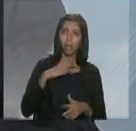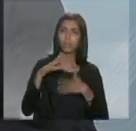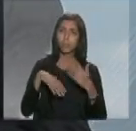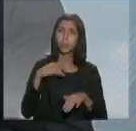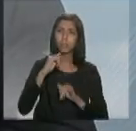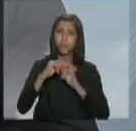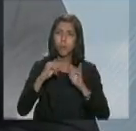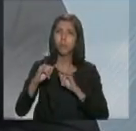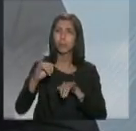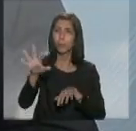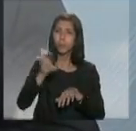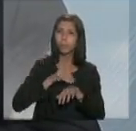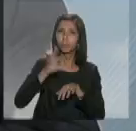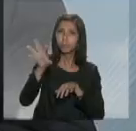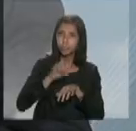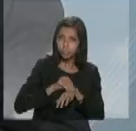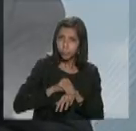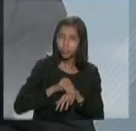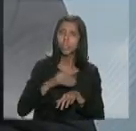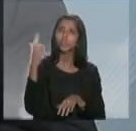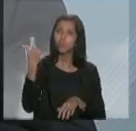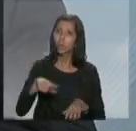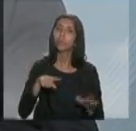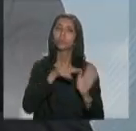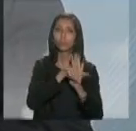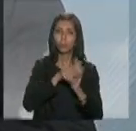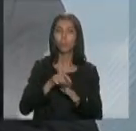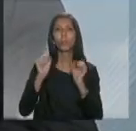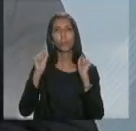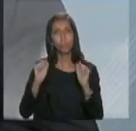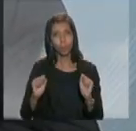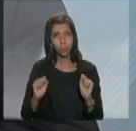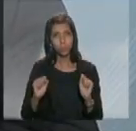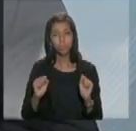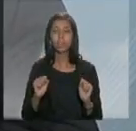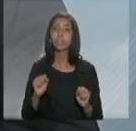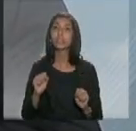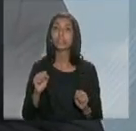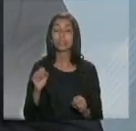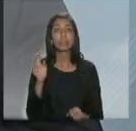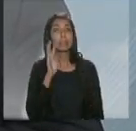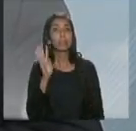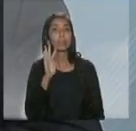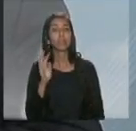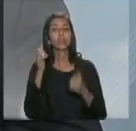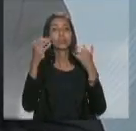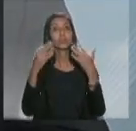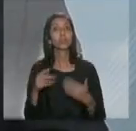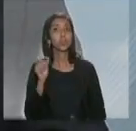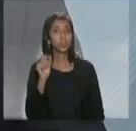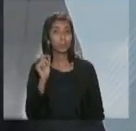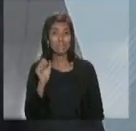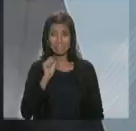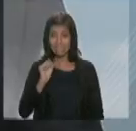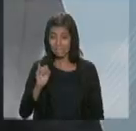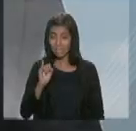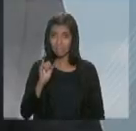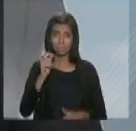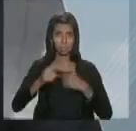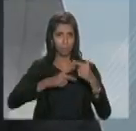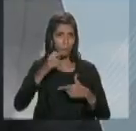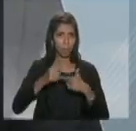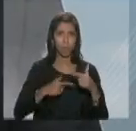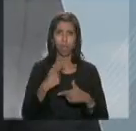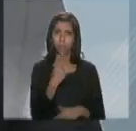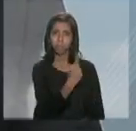agregando mais informações nessa base, novos testes de auditoria podem ser aplicados de forma automática. E é interessante ressaltar que sem essa